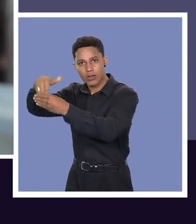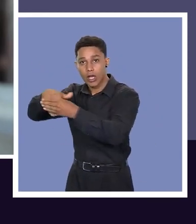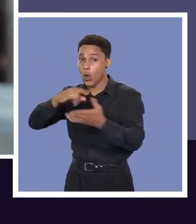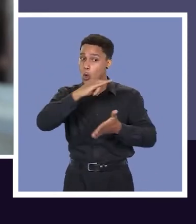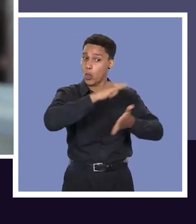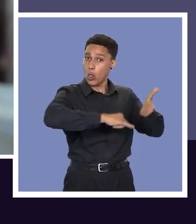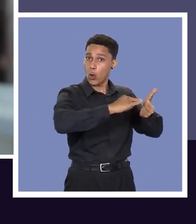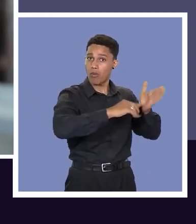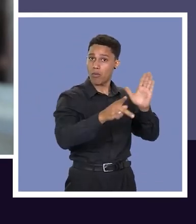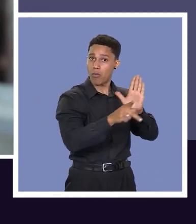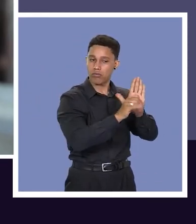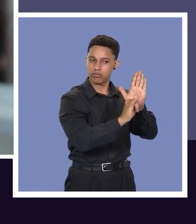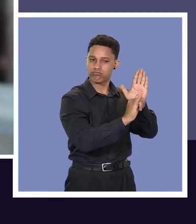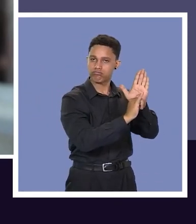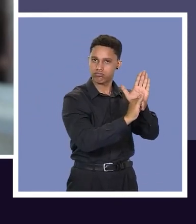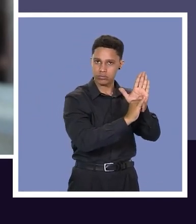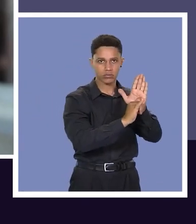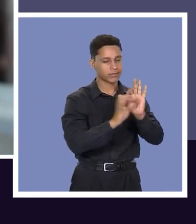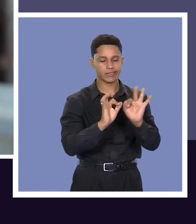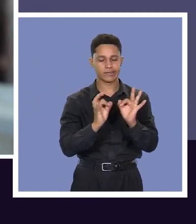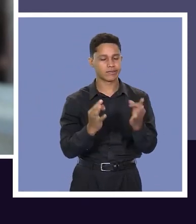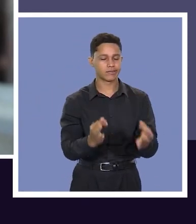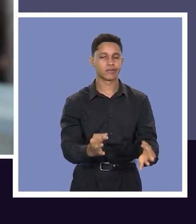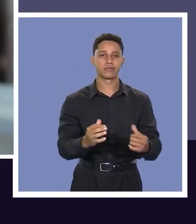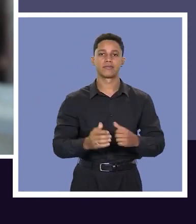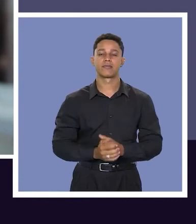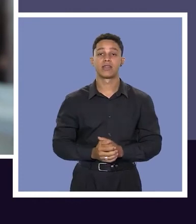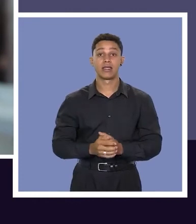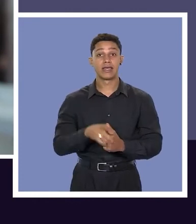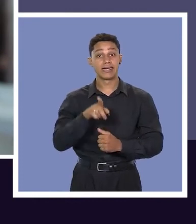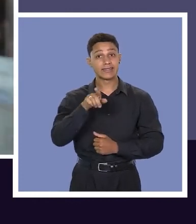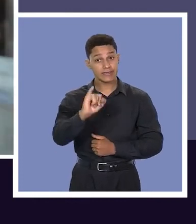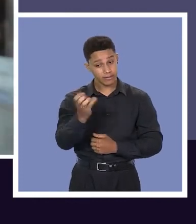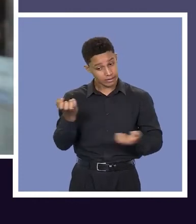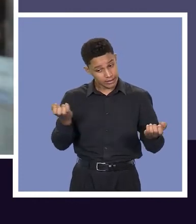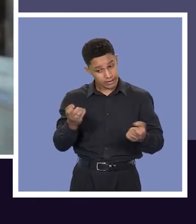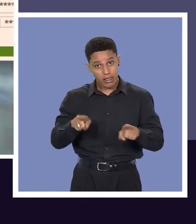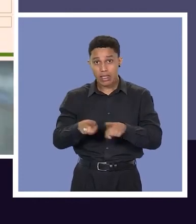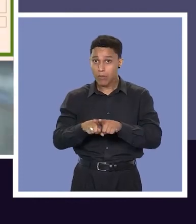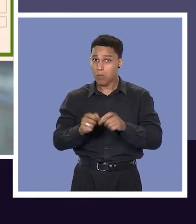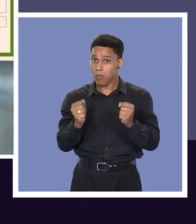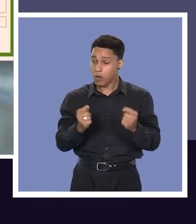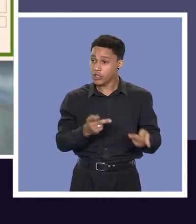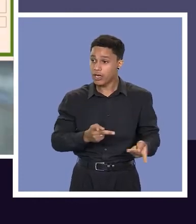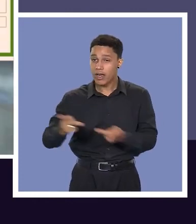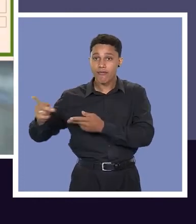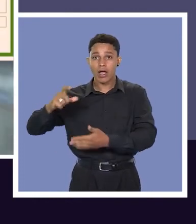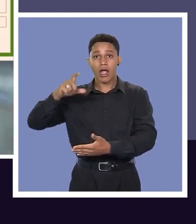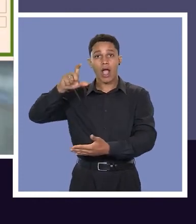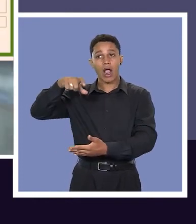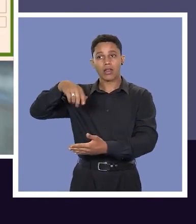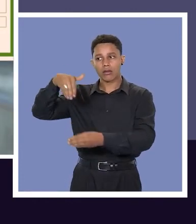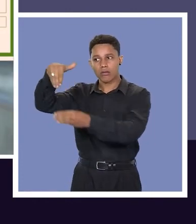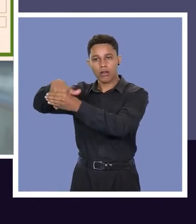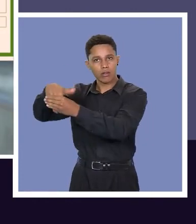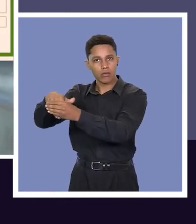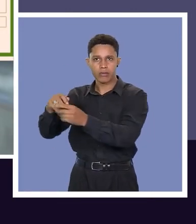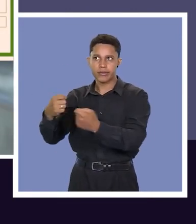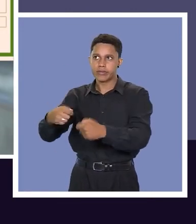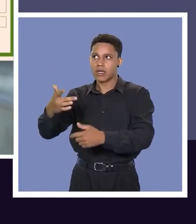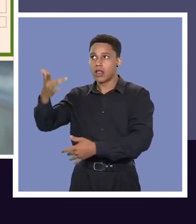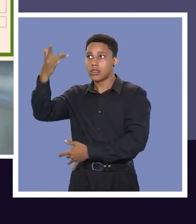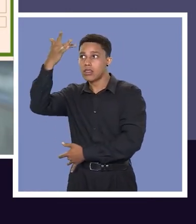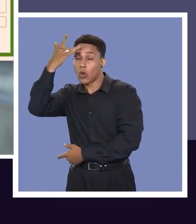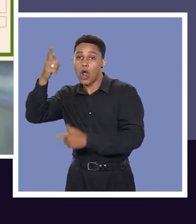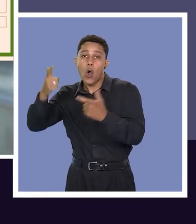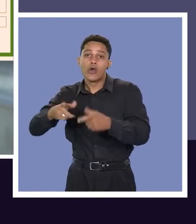eleição. Um documento oficial com foto? Sim, só isso. Se você quiser, também pode levar o título de eleitor, para